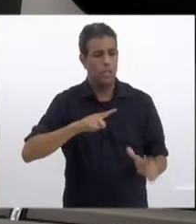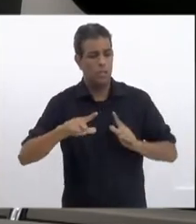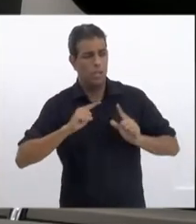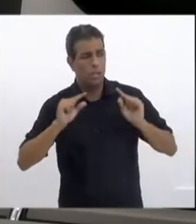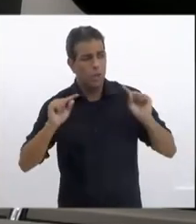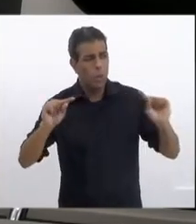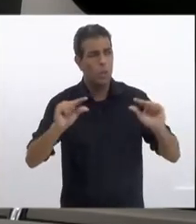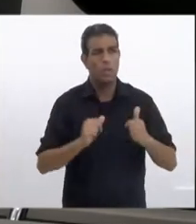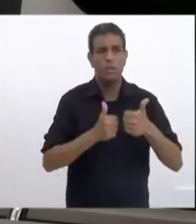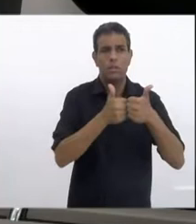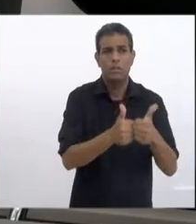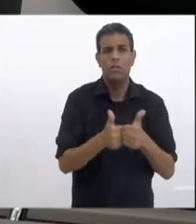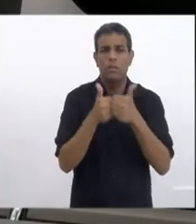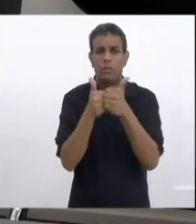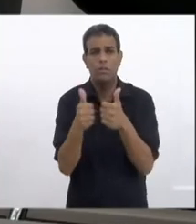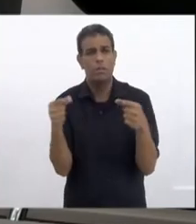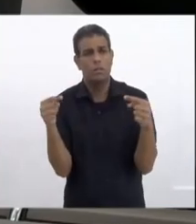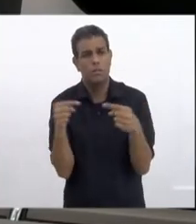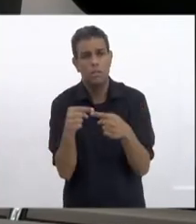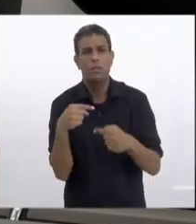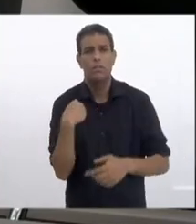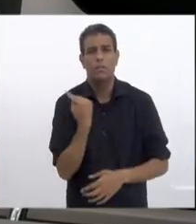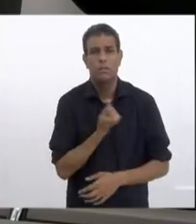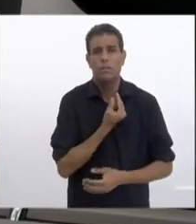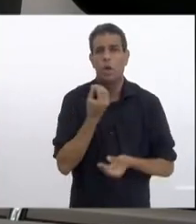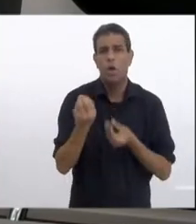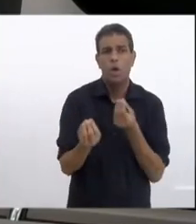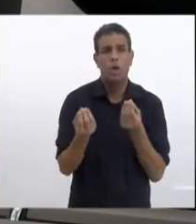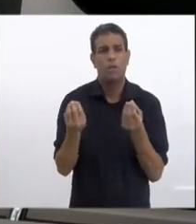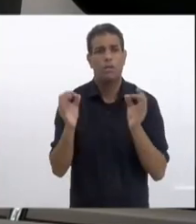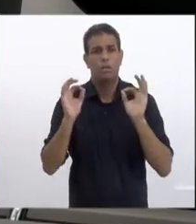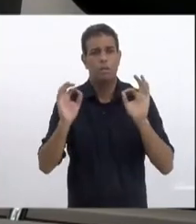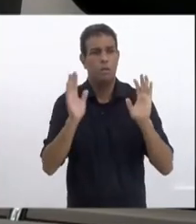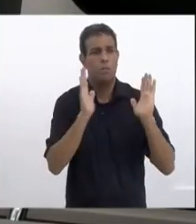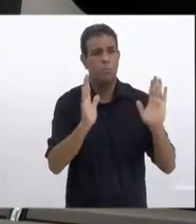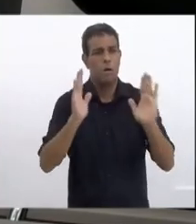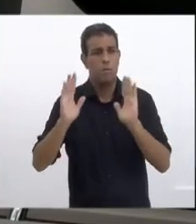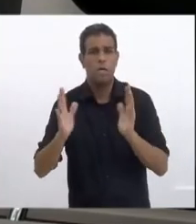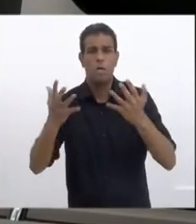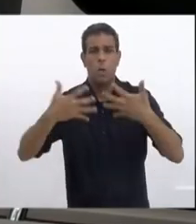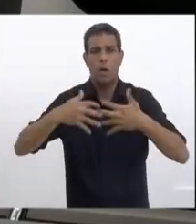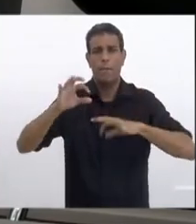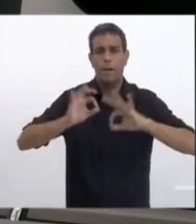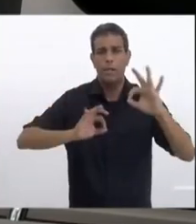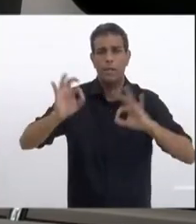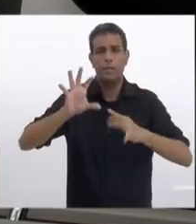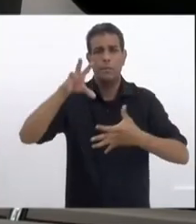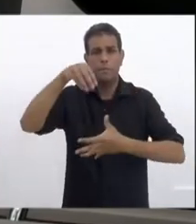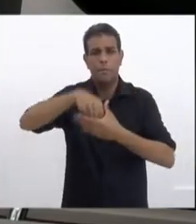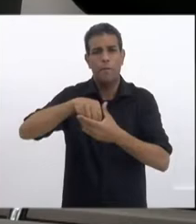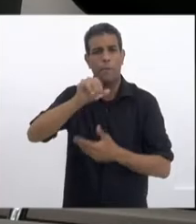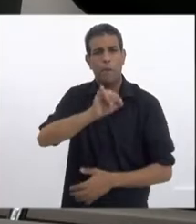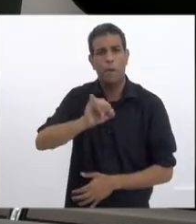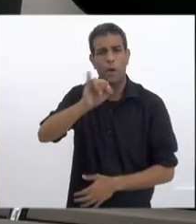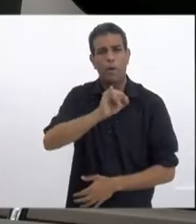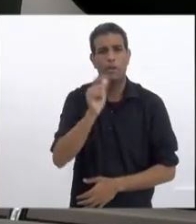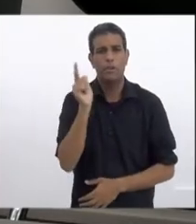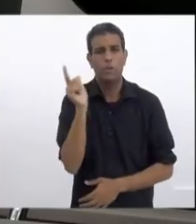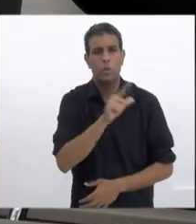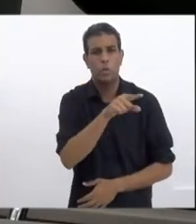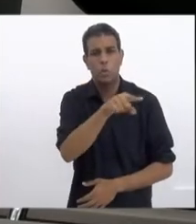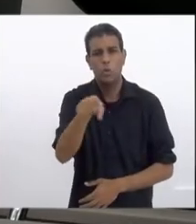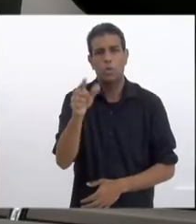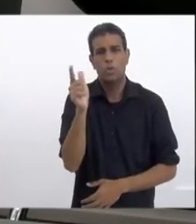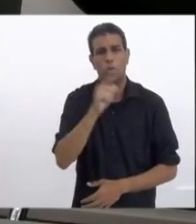gente segue à disposição para apoiar essa política. A gente está sempre disponível para isso. Ela é muito importante. Então,